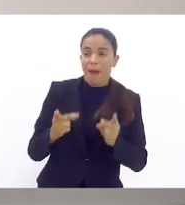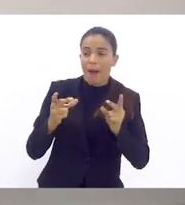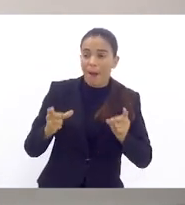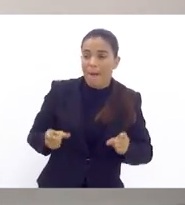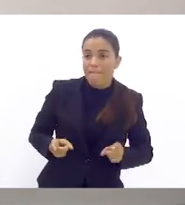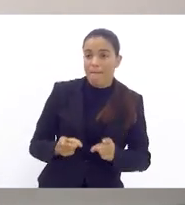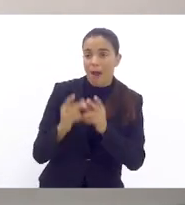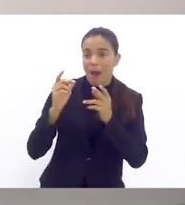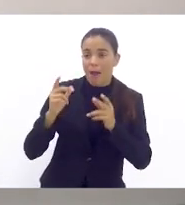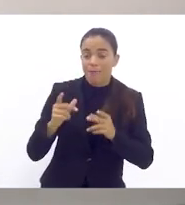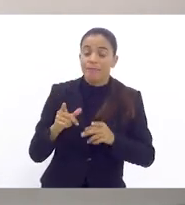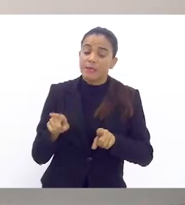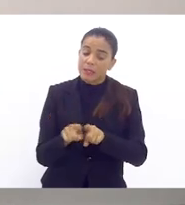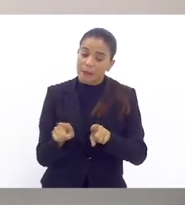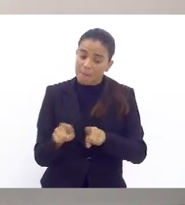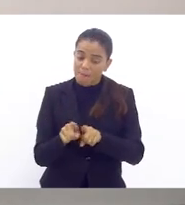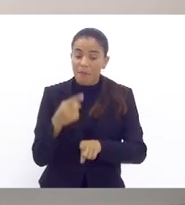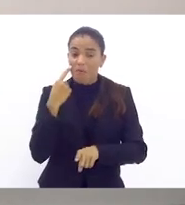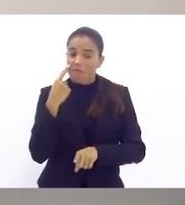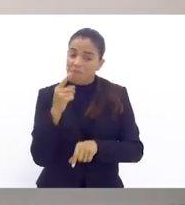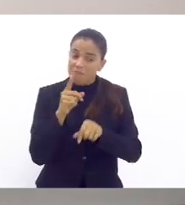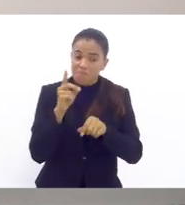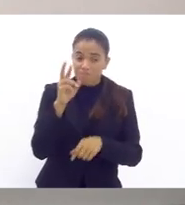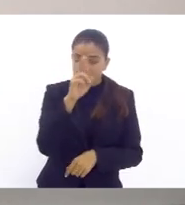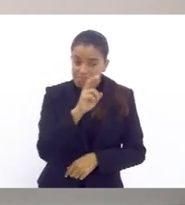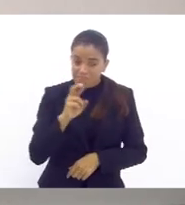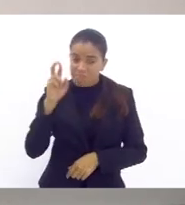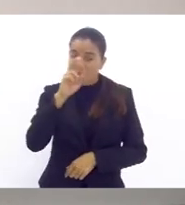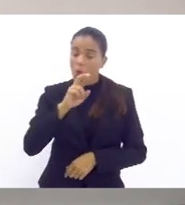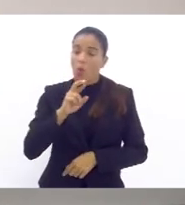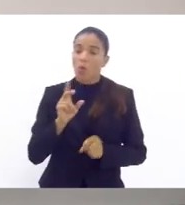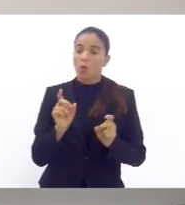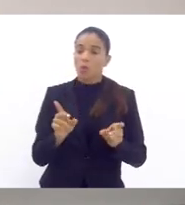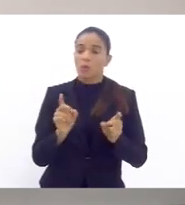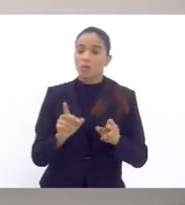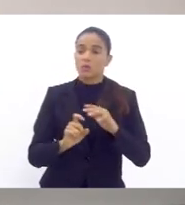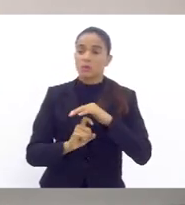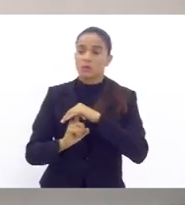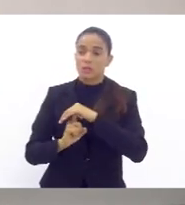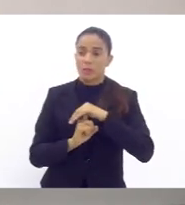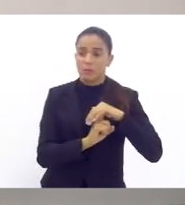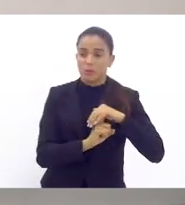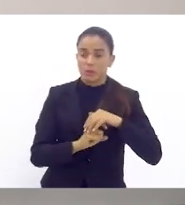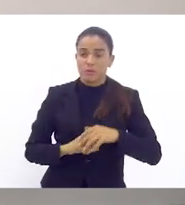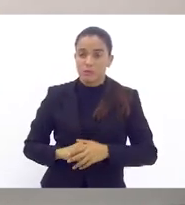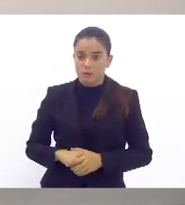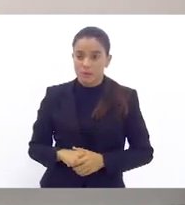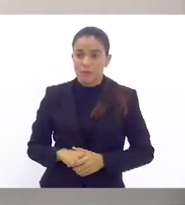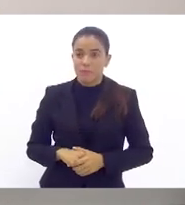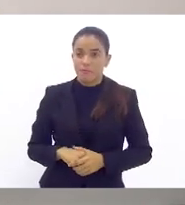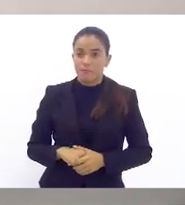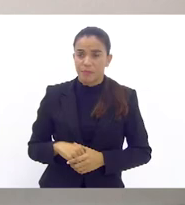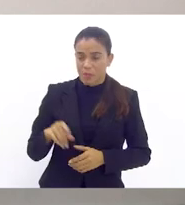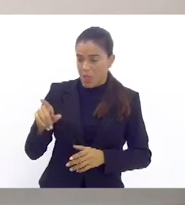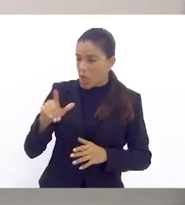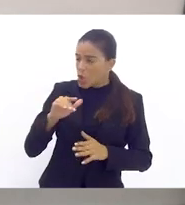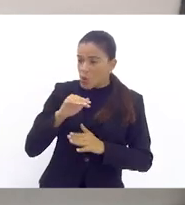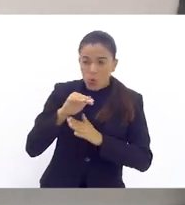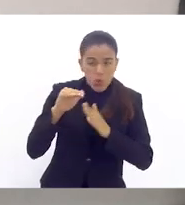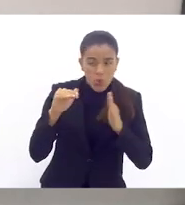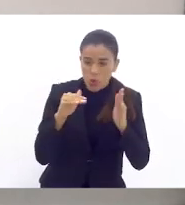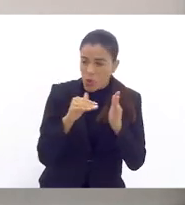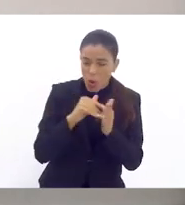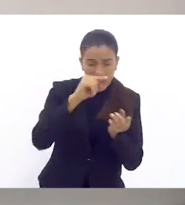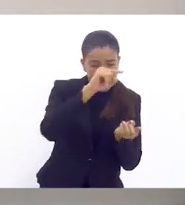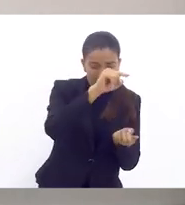impedir os ambulantes. Aí eu queria ver, eu queria fazer uma pergunta, algumas perguntas para o senhor. Né, todas essas amostras que foram